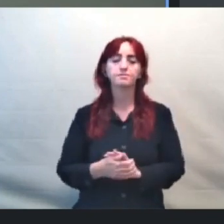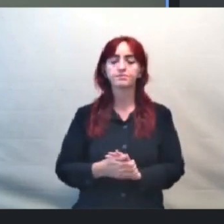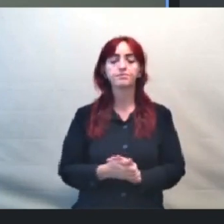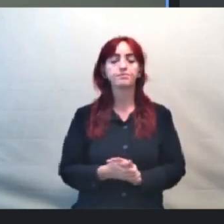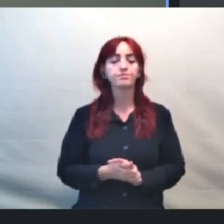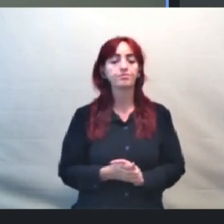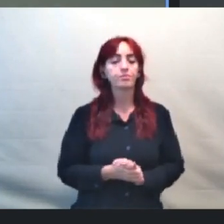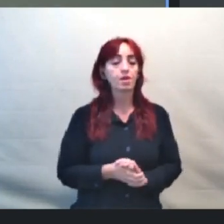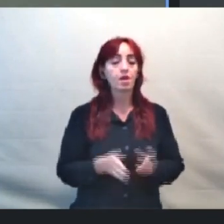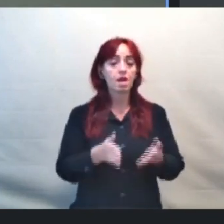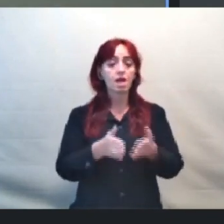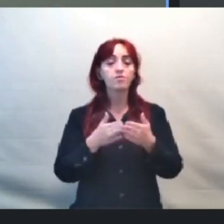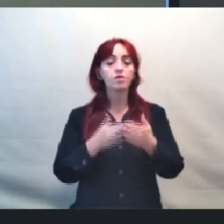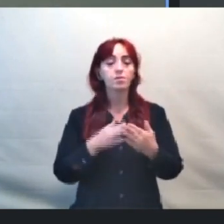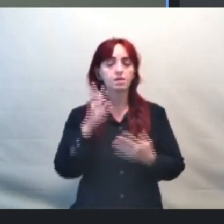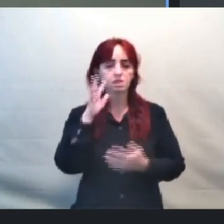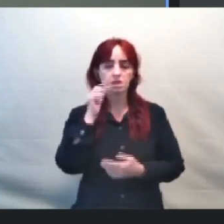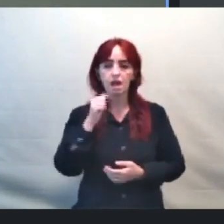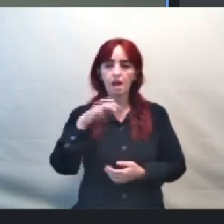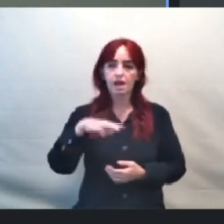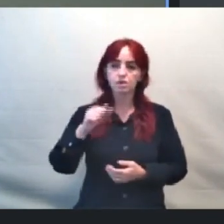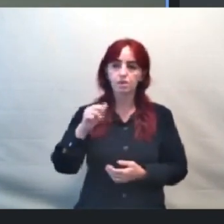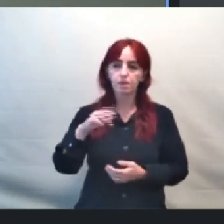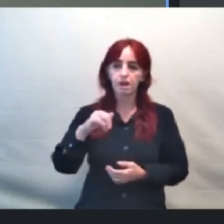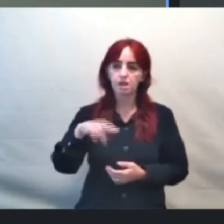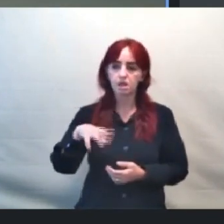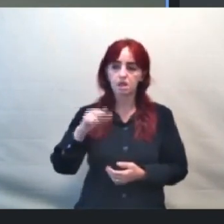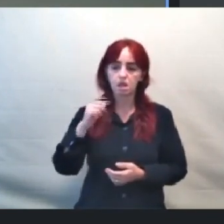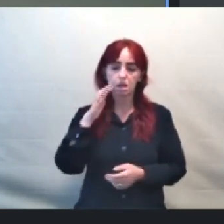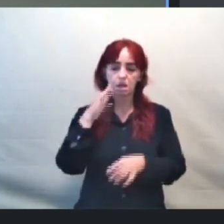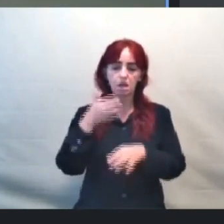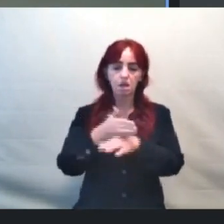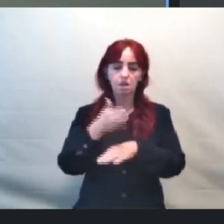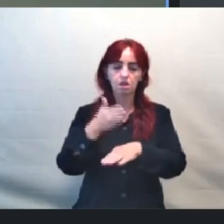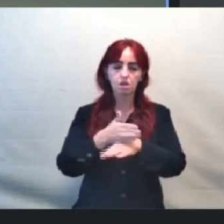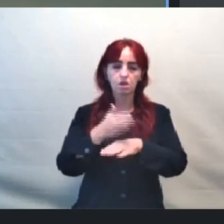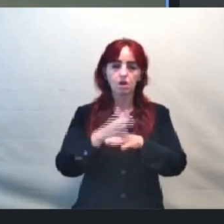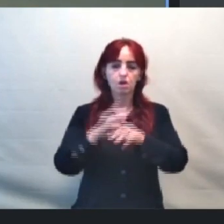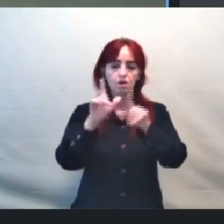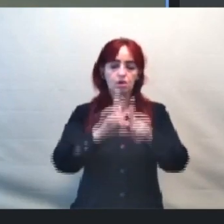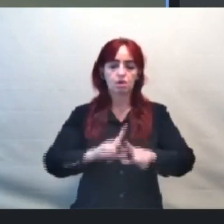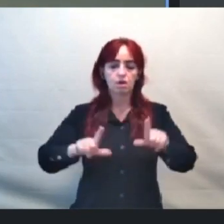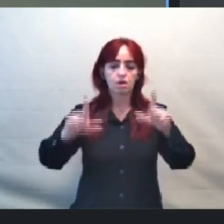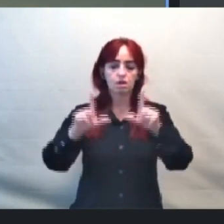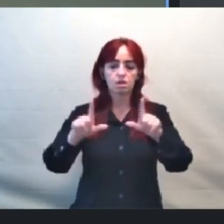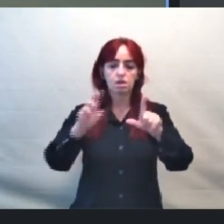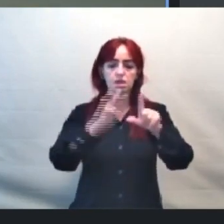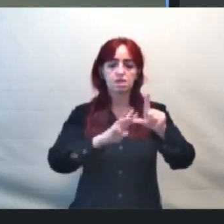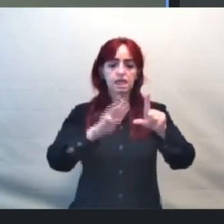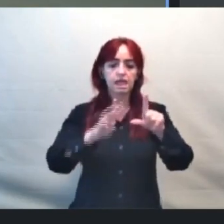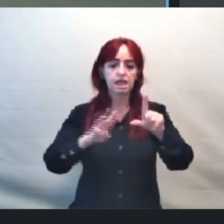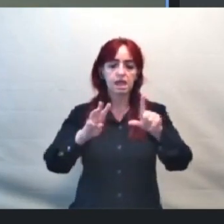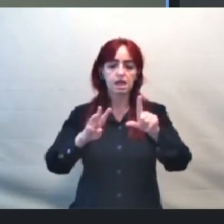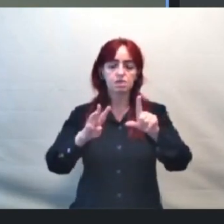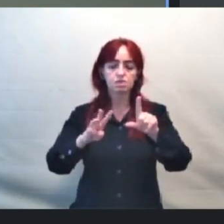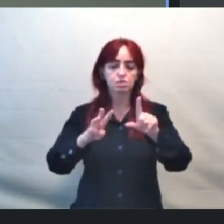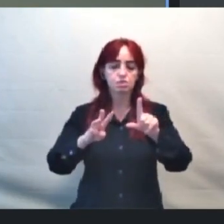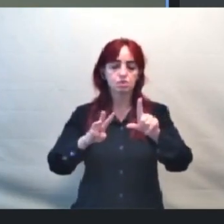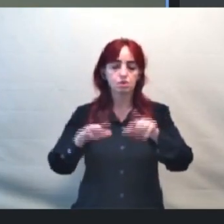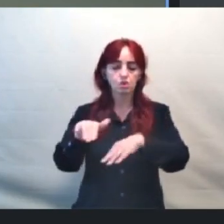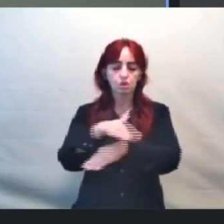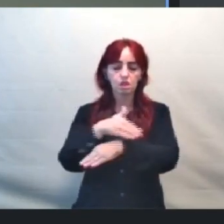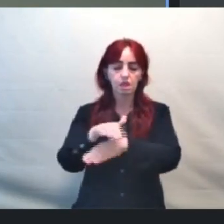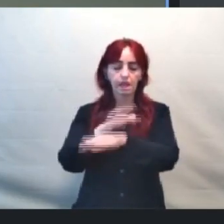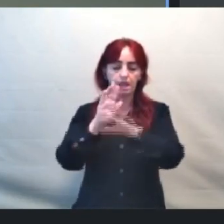Eu vou pedir, acho que a Marina entrou, a Mariana está aí também, vou pedir para elas colocarem no chat aqui o endereço, por gentileza, a gente coloca no chat